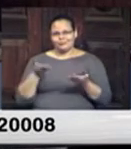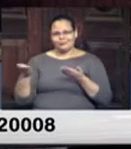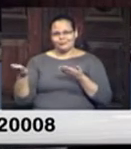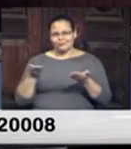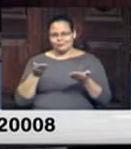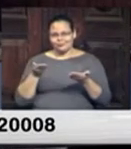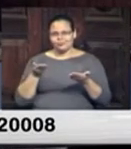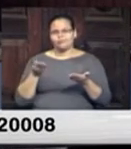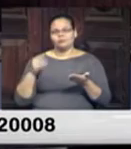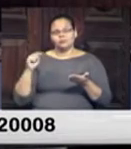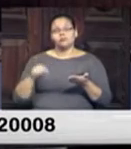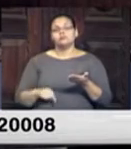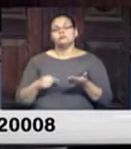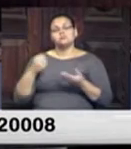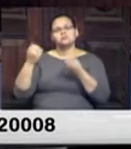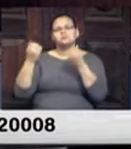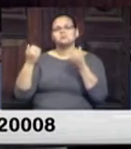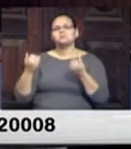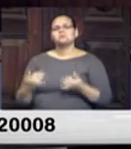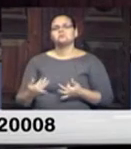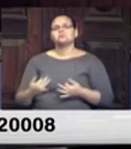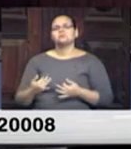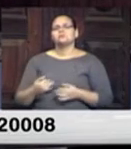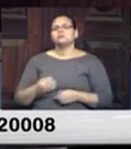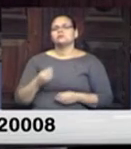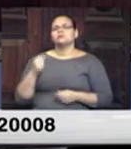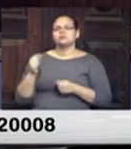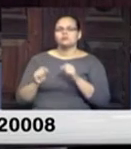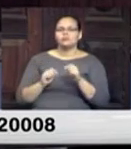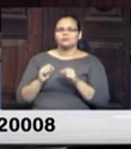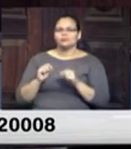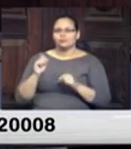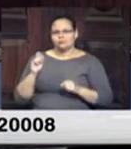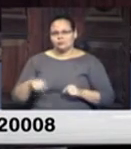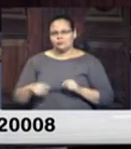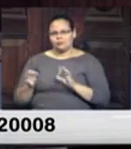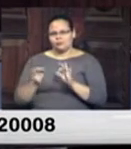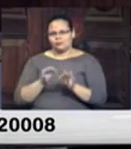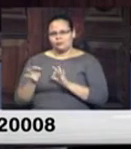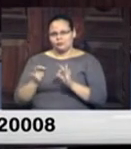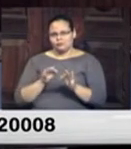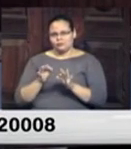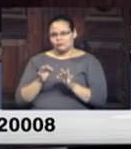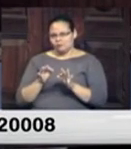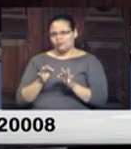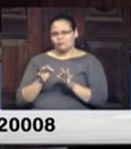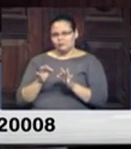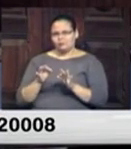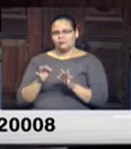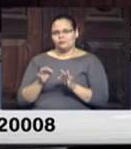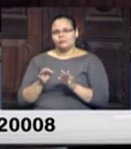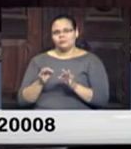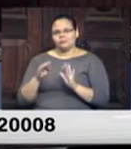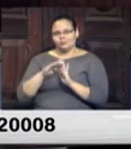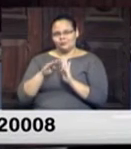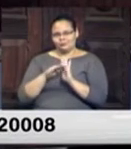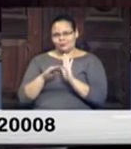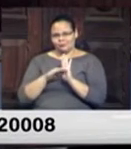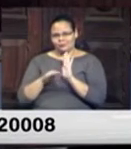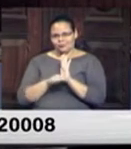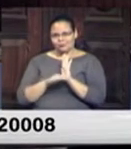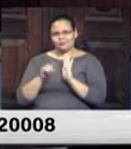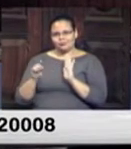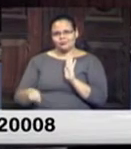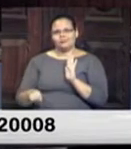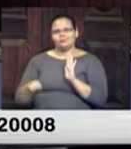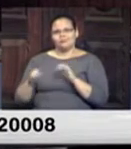comissão, para prestar esclarecimentos sobre o planejamento que a rede estadual está fazendo